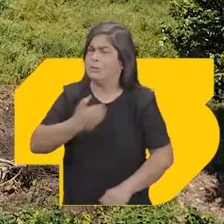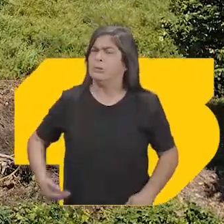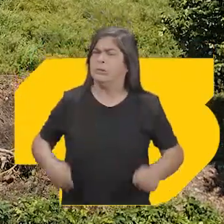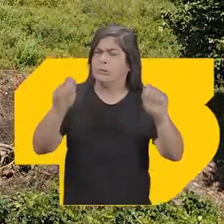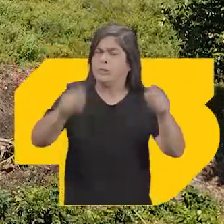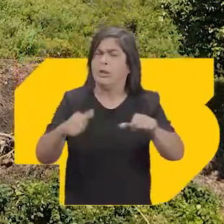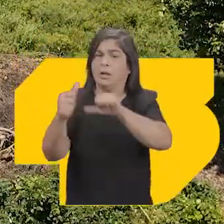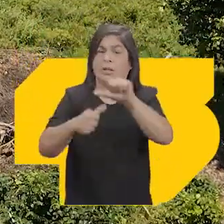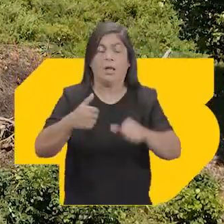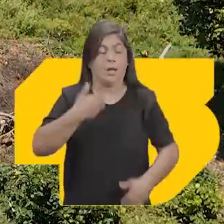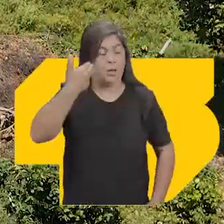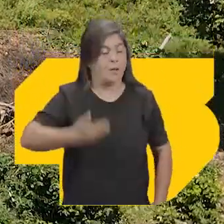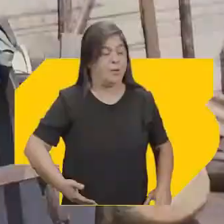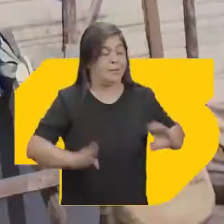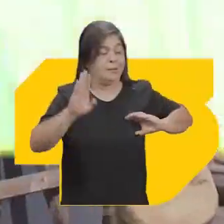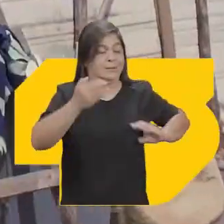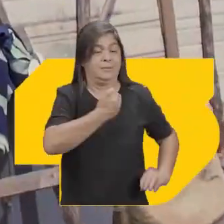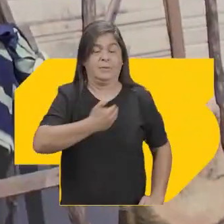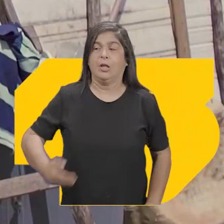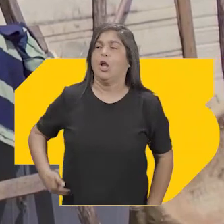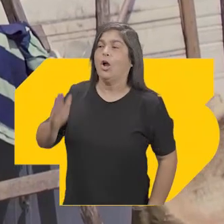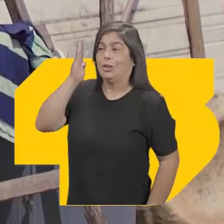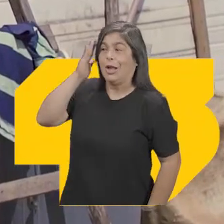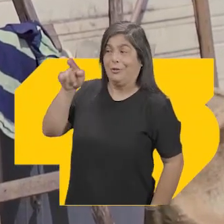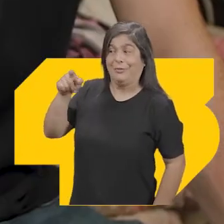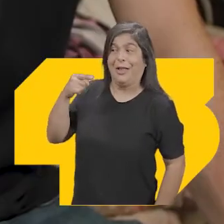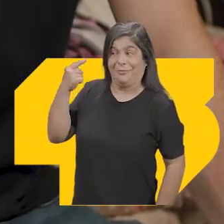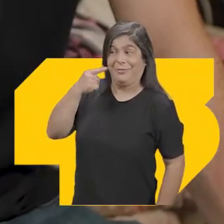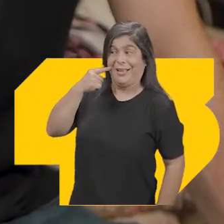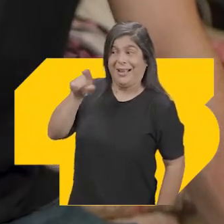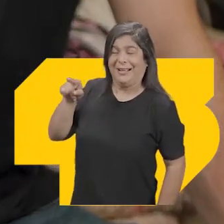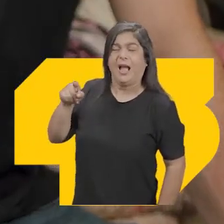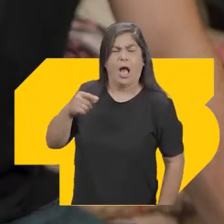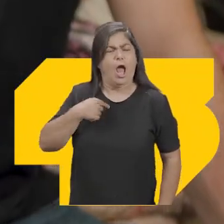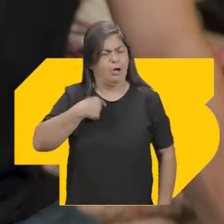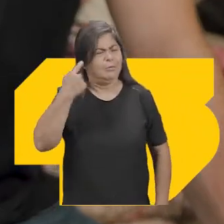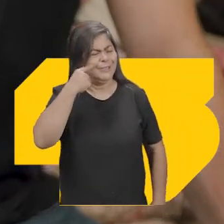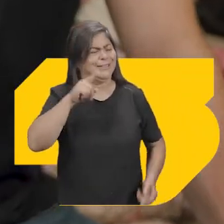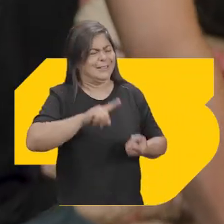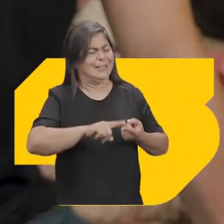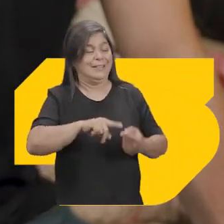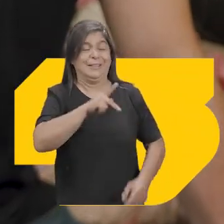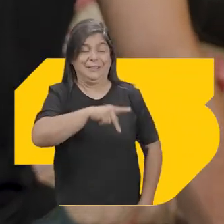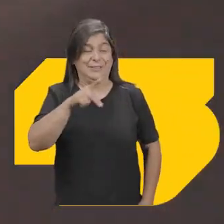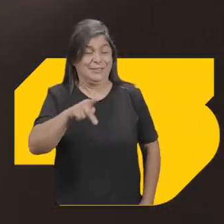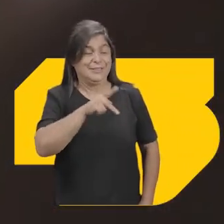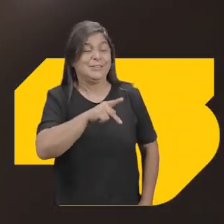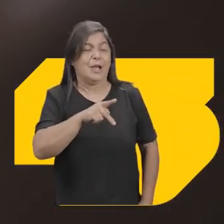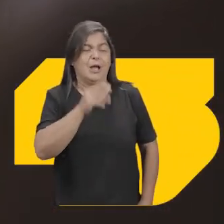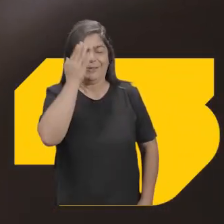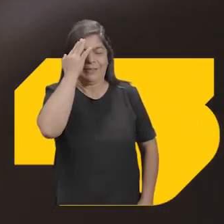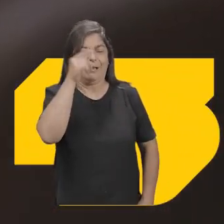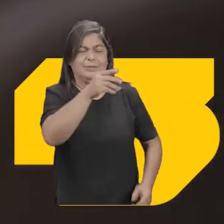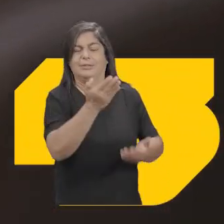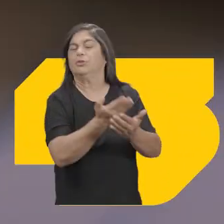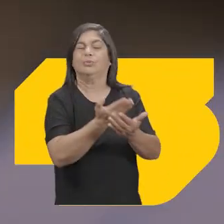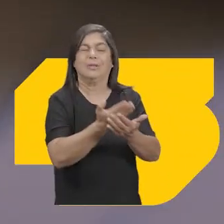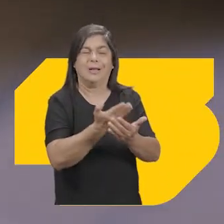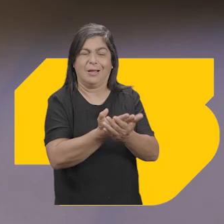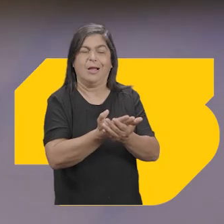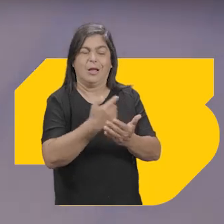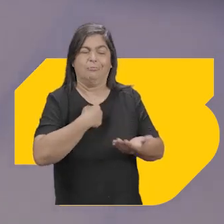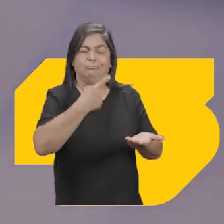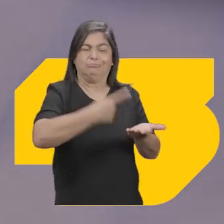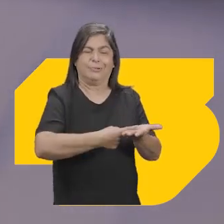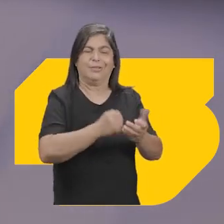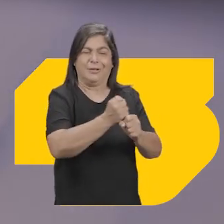Paraíba. Eu sou candidato a governador. Já sei, já. O senhor estava dizendo que era advogado, mas... Eu sou advogado também, sou professor. Eu sei que você vai estudar. E eu